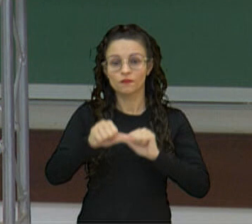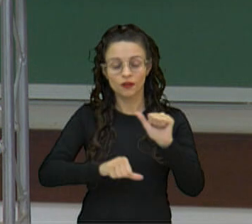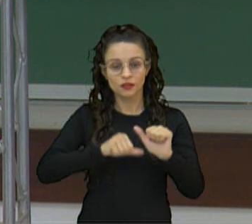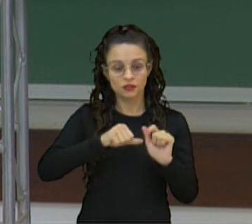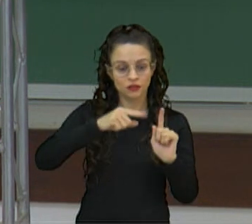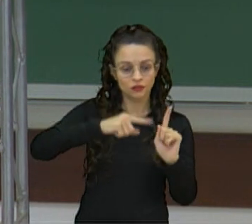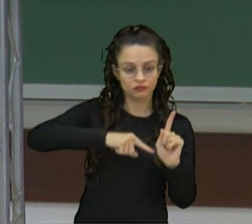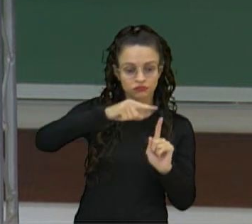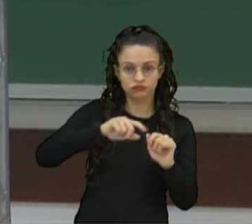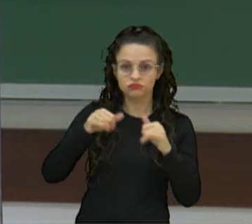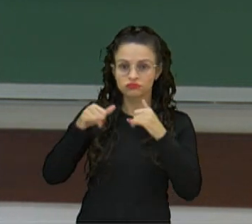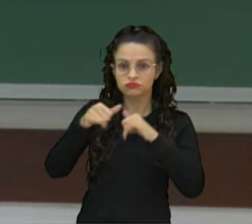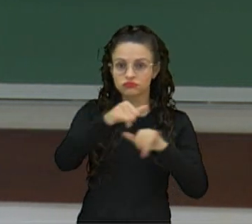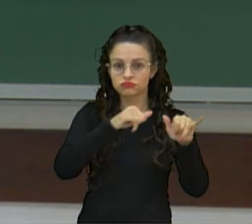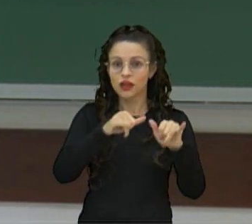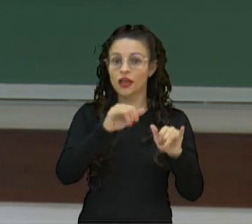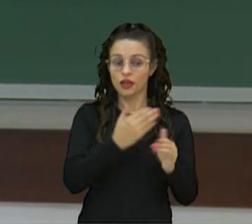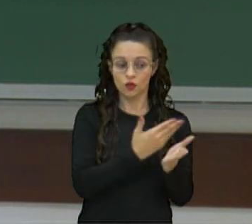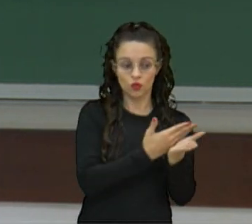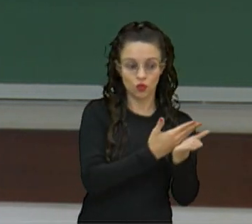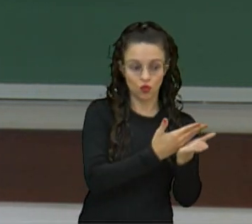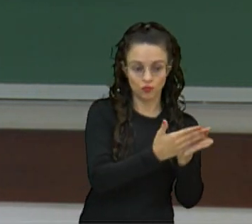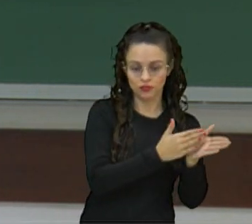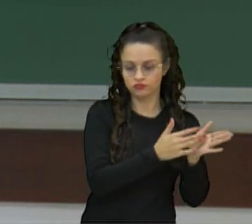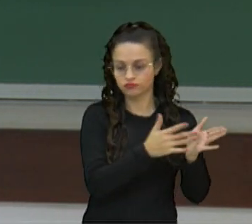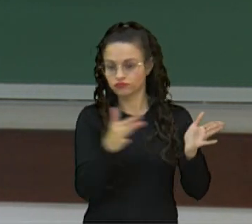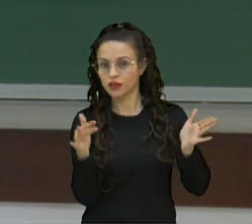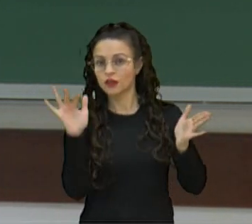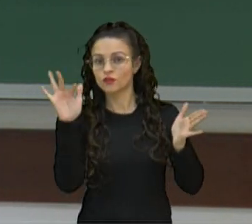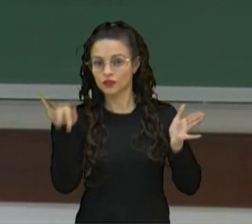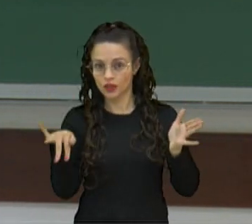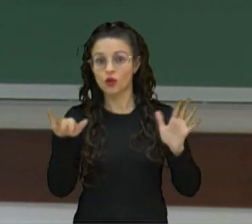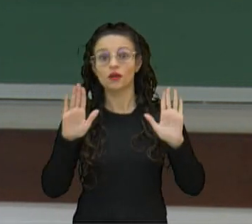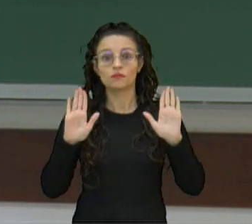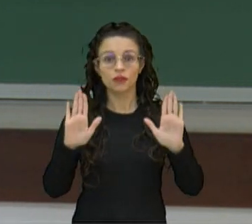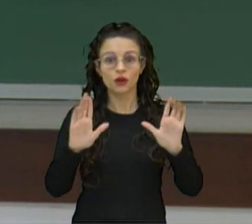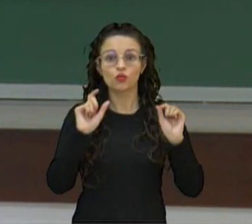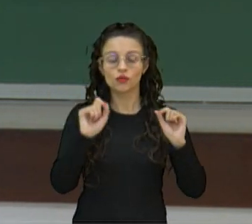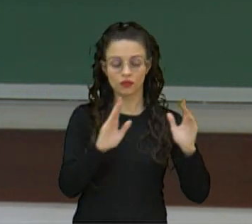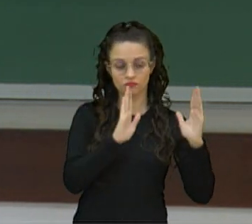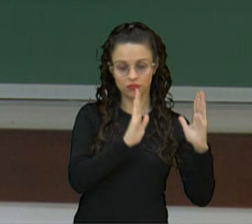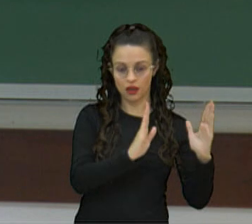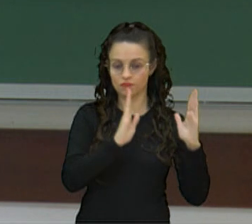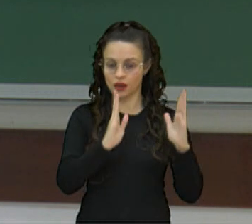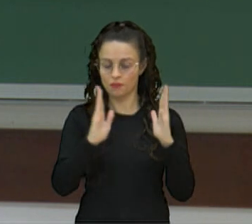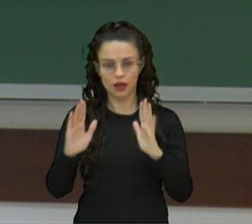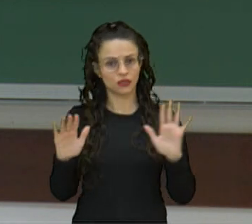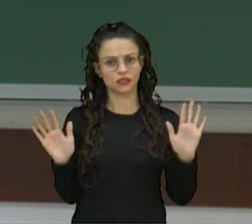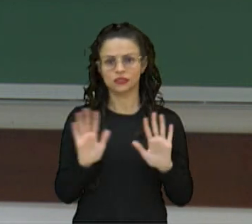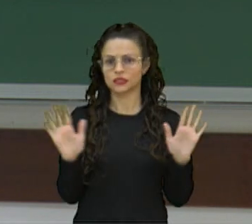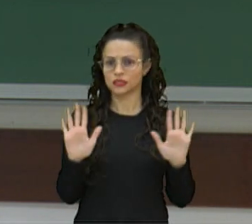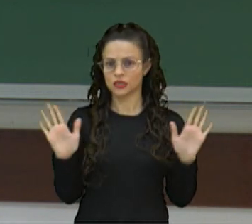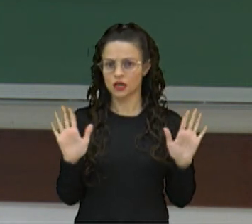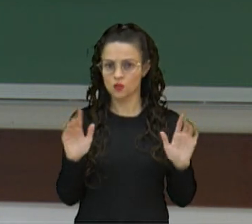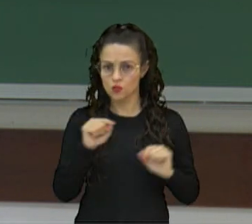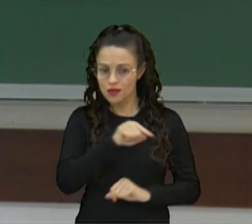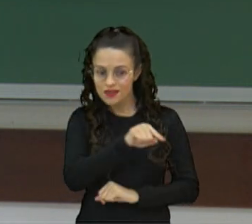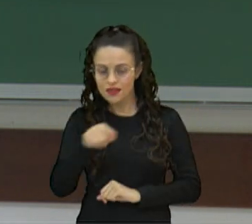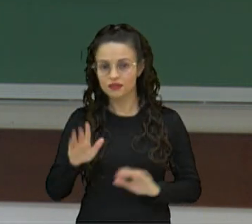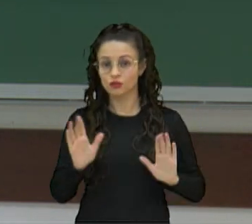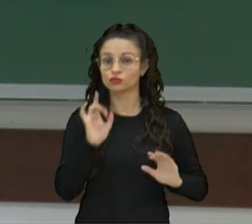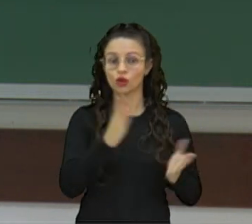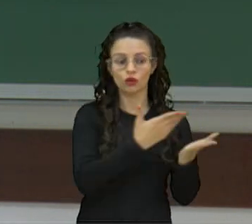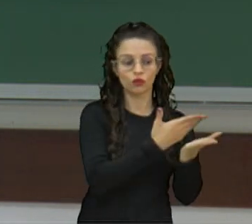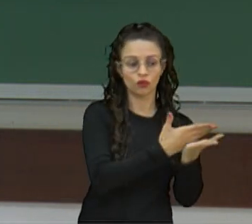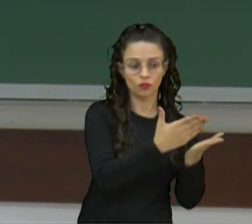estados finais e iniciais. Não vamos considerar as etapas intermediárias que possam existir.